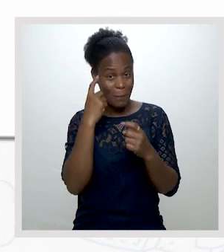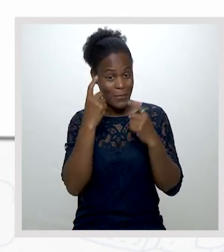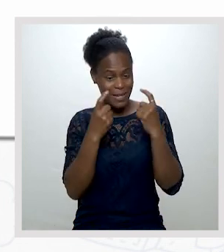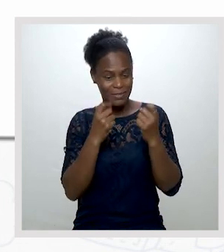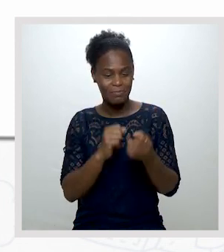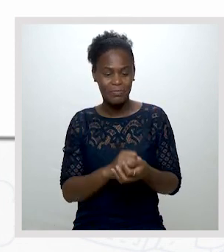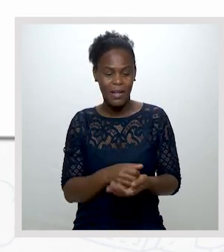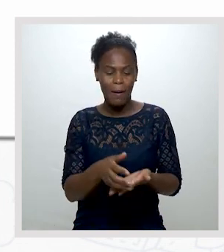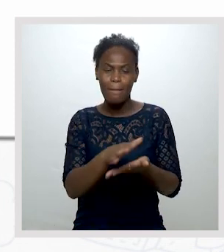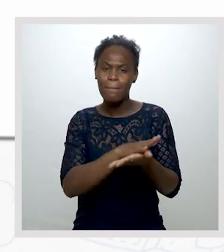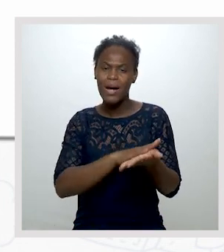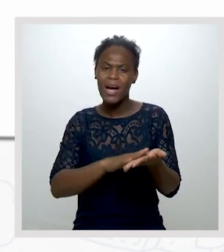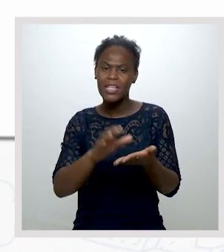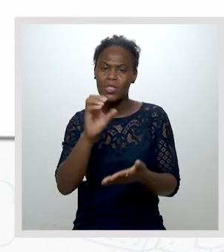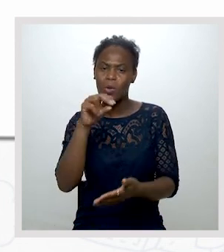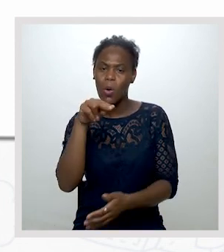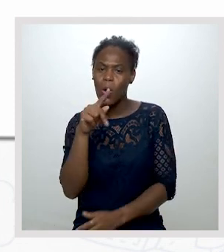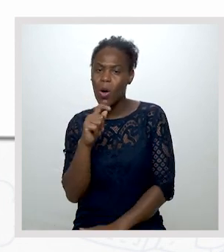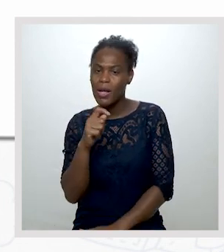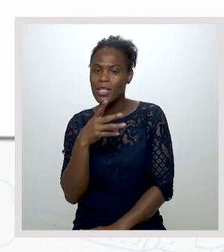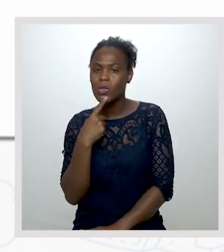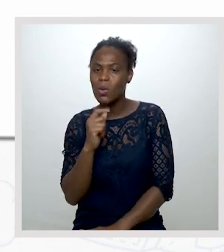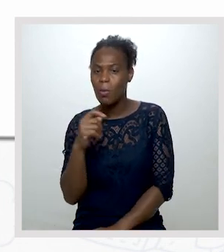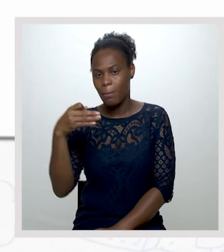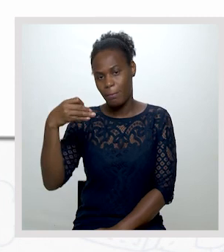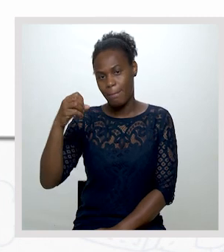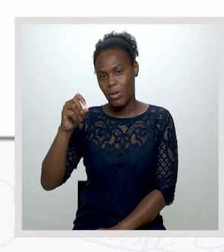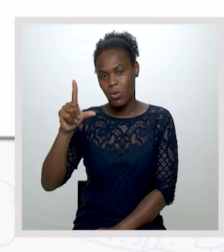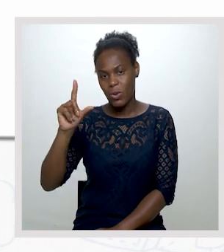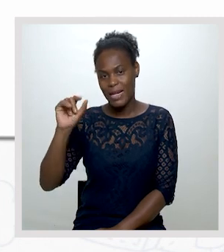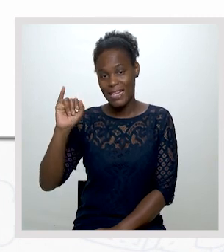A base do cone é um polígono.